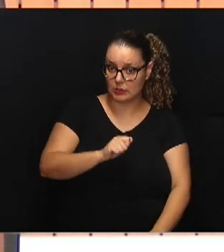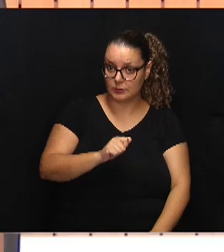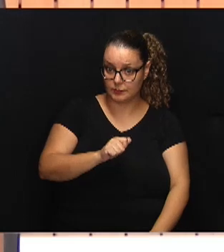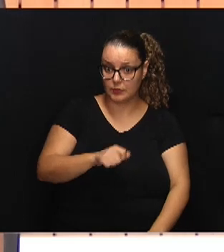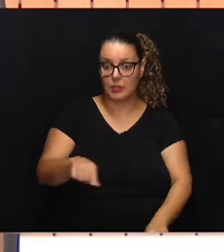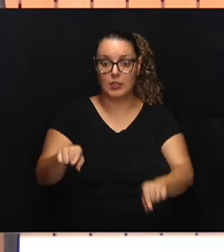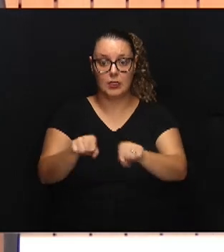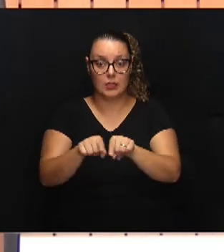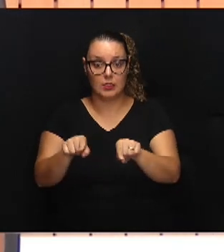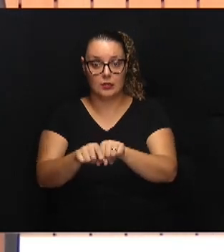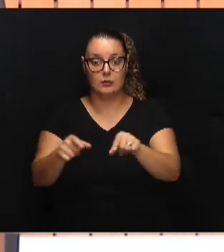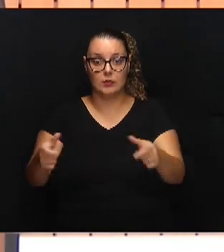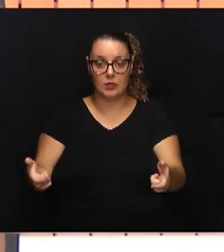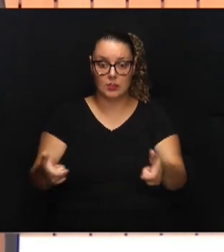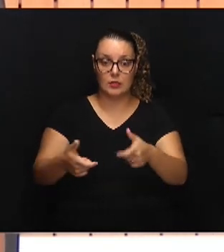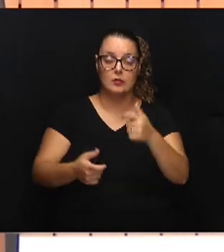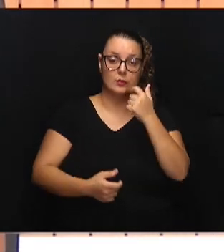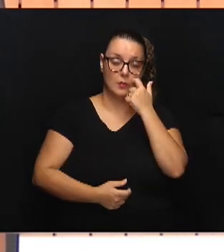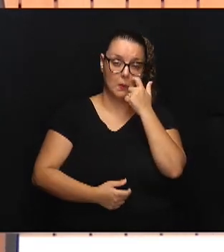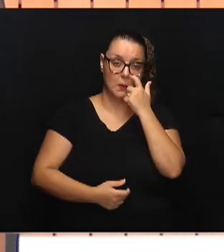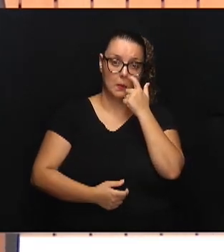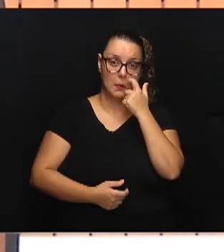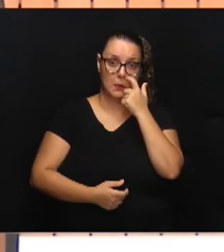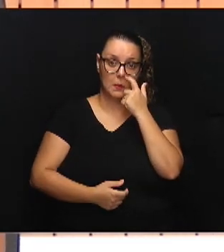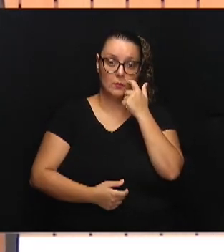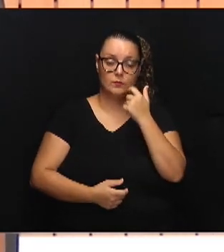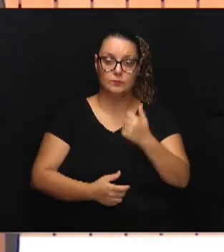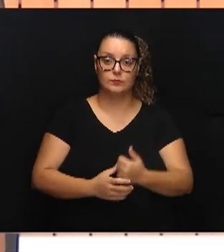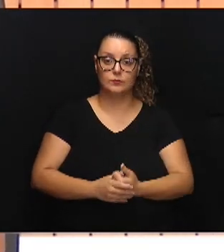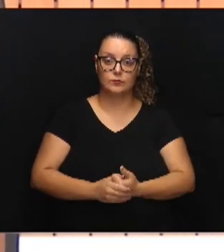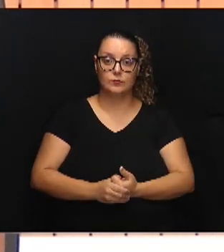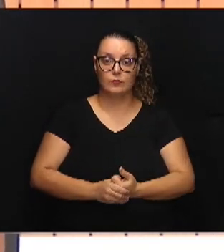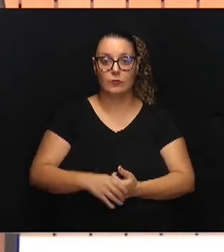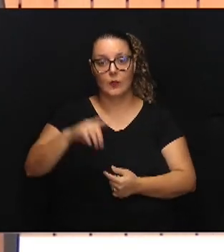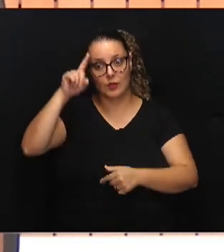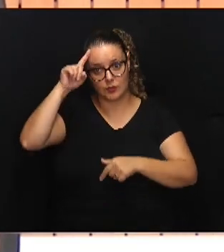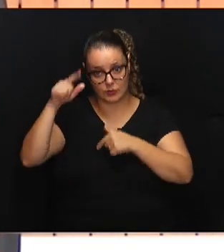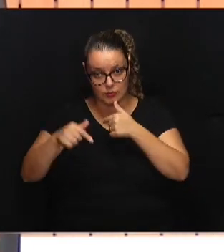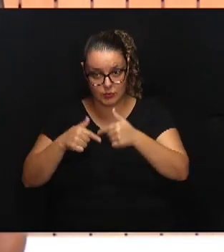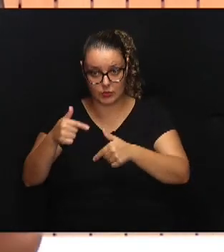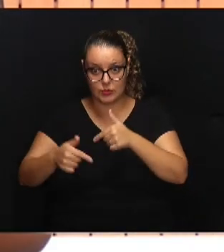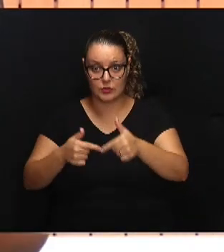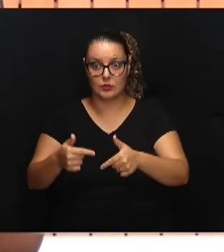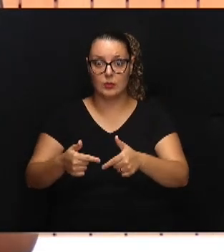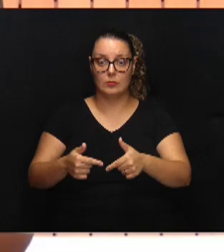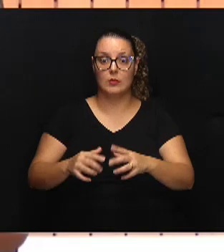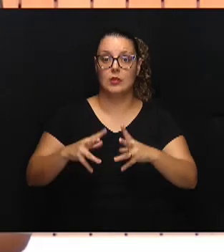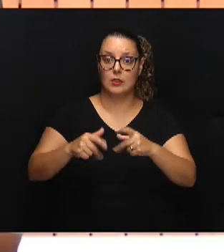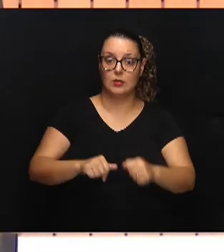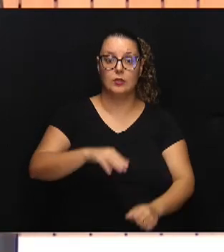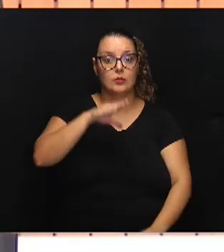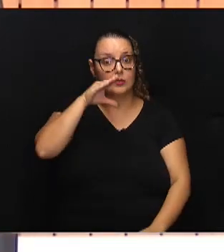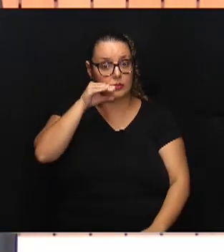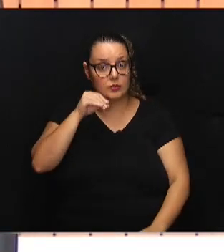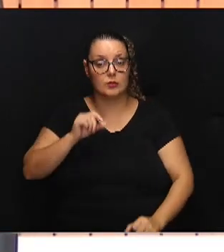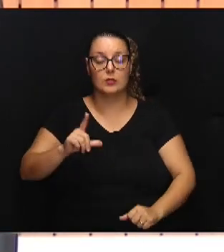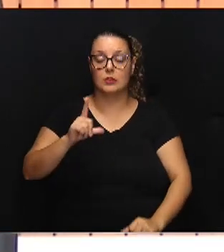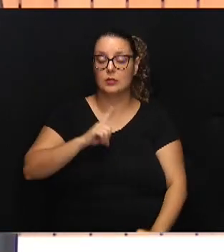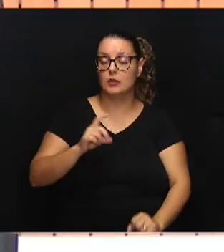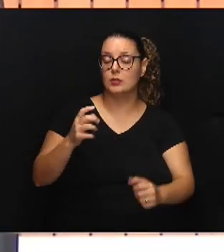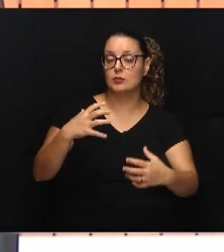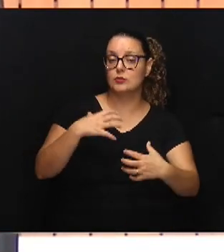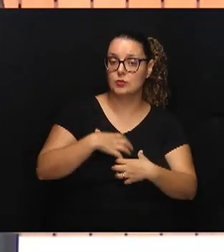a diminuição, né, dos dias trabalhados, para que os trabalhadores tenham a condição